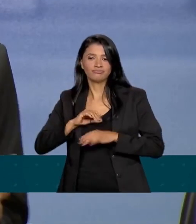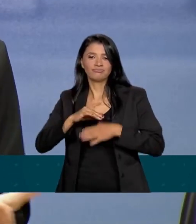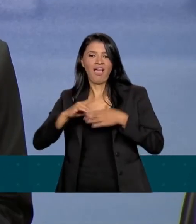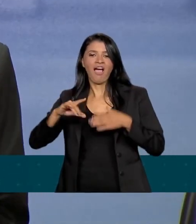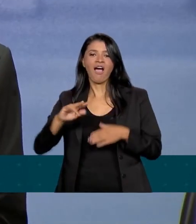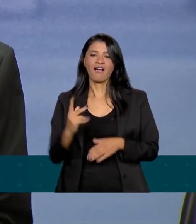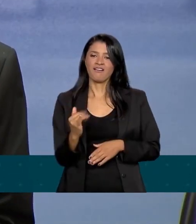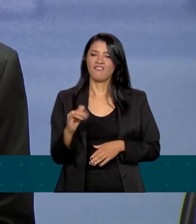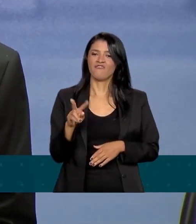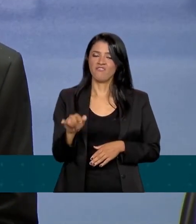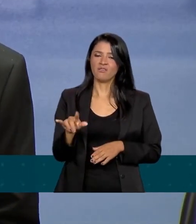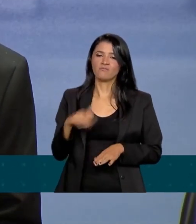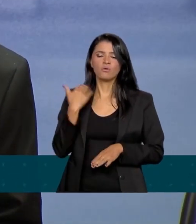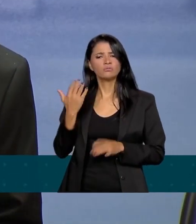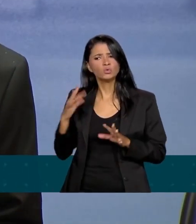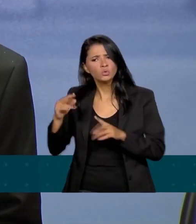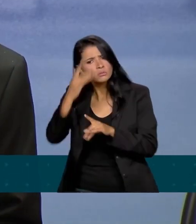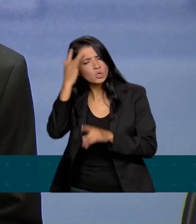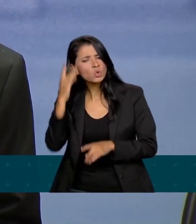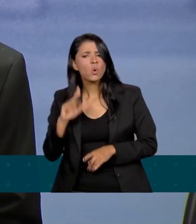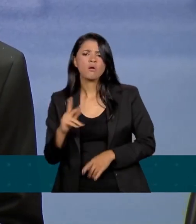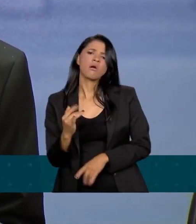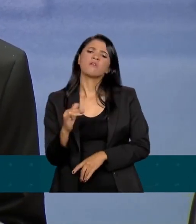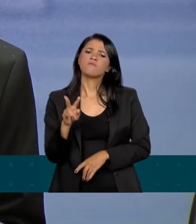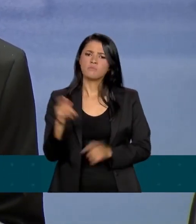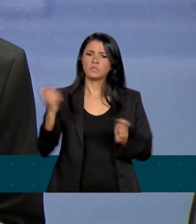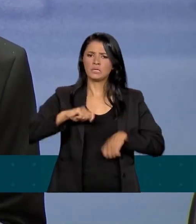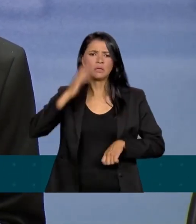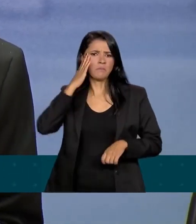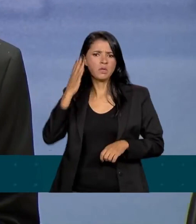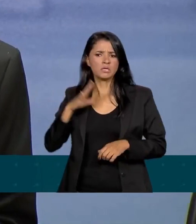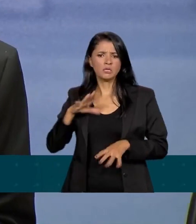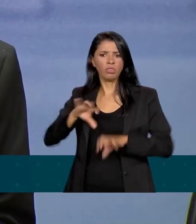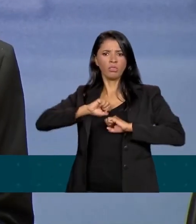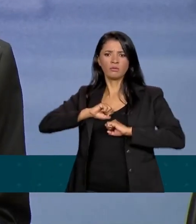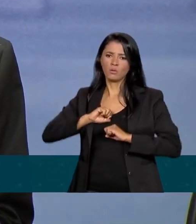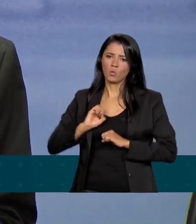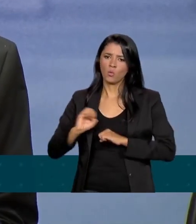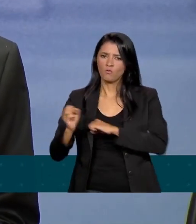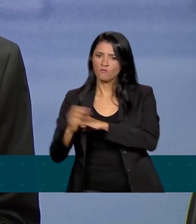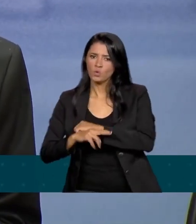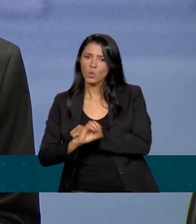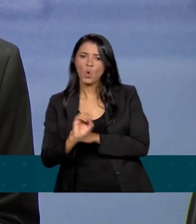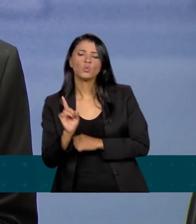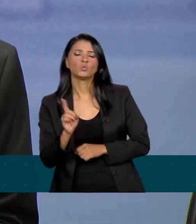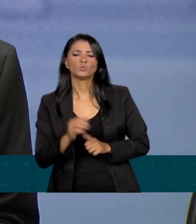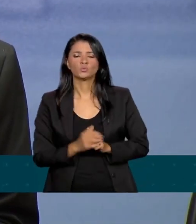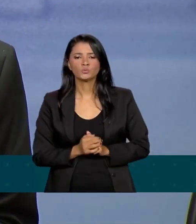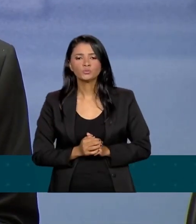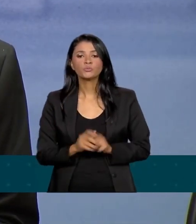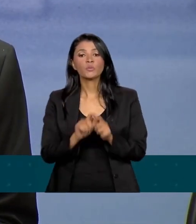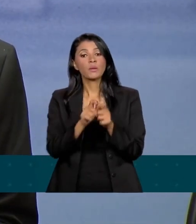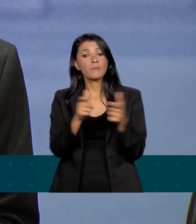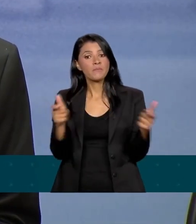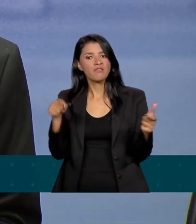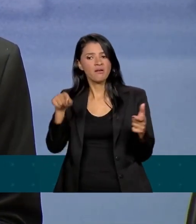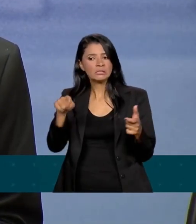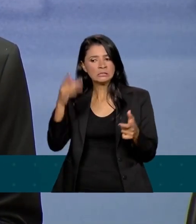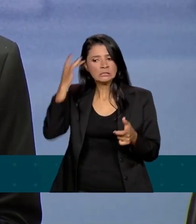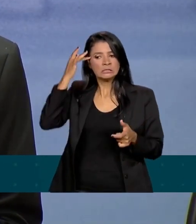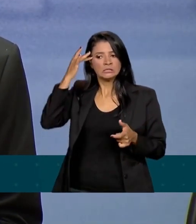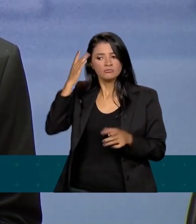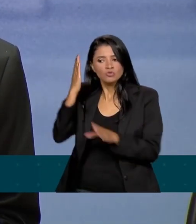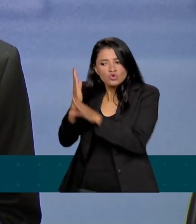tuberculose têm que saber se tem ou não a infecção pelo vírus. E vamos ampliar nessa obsessão do diagnóstico